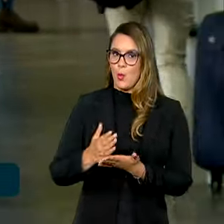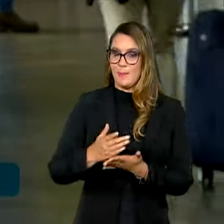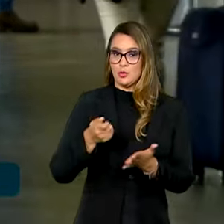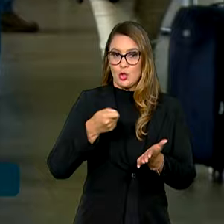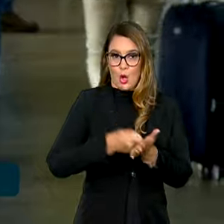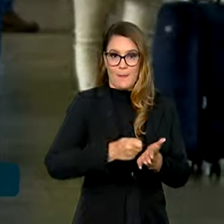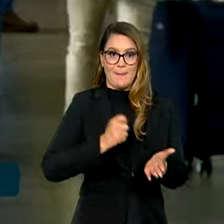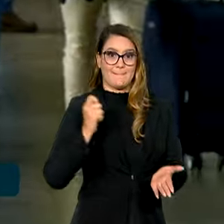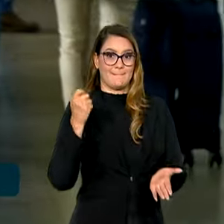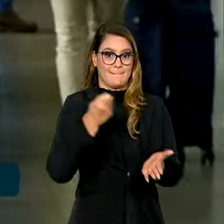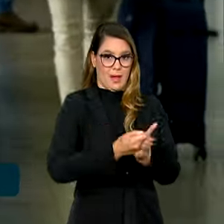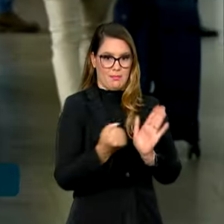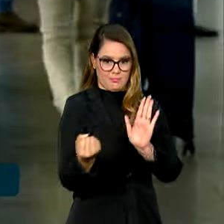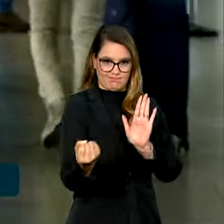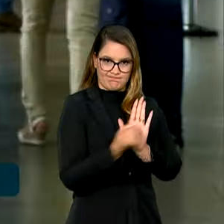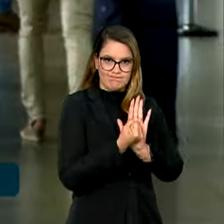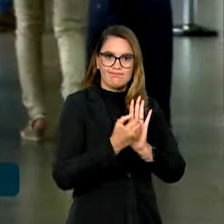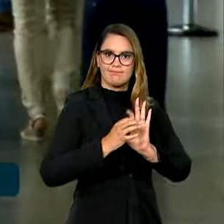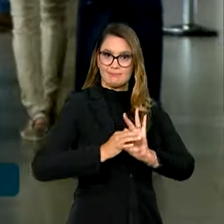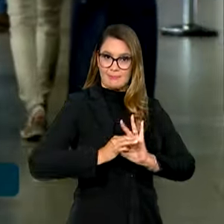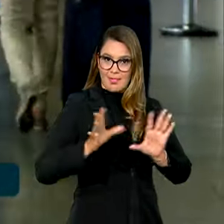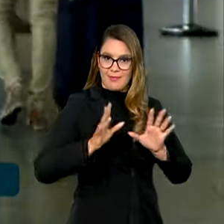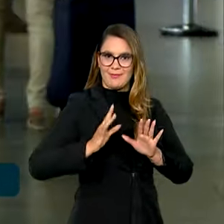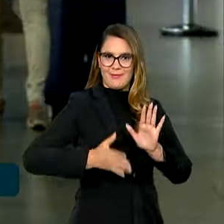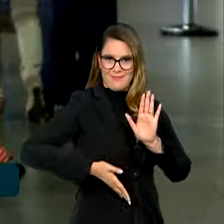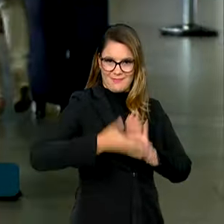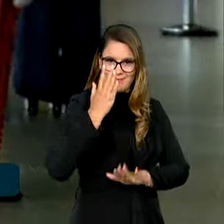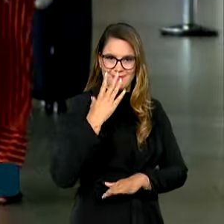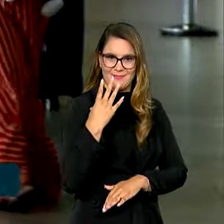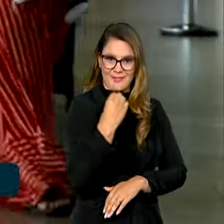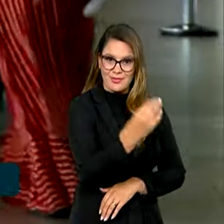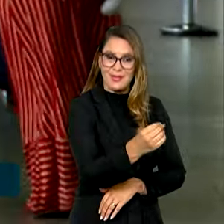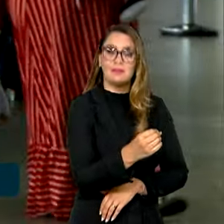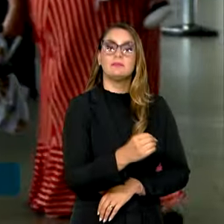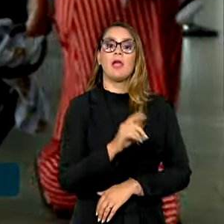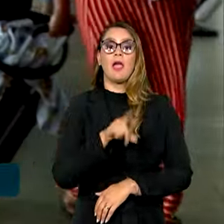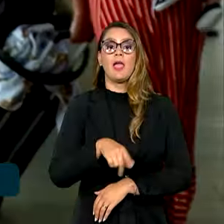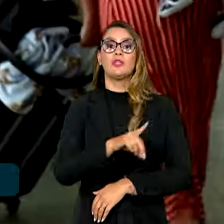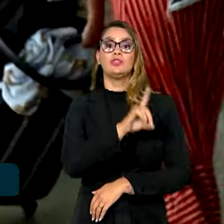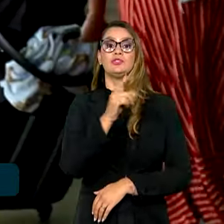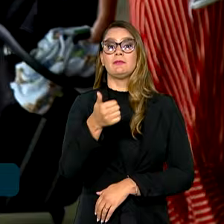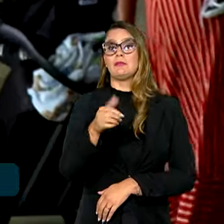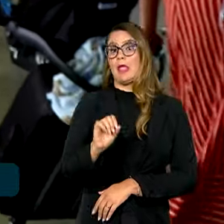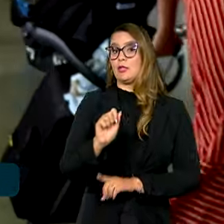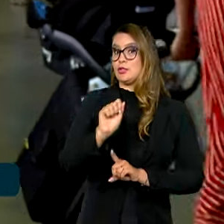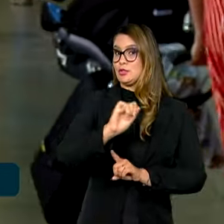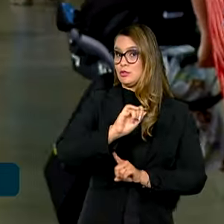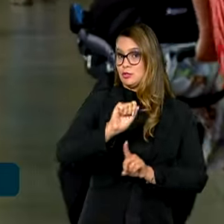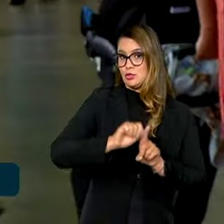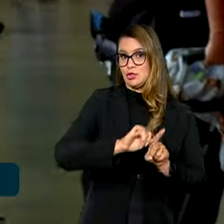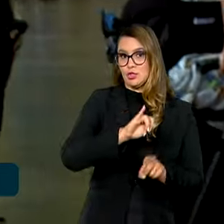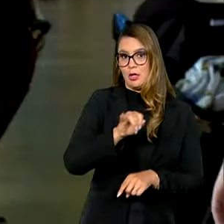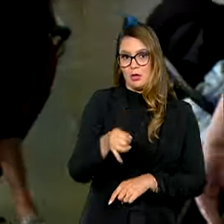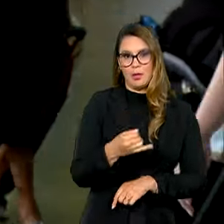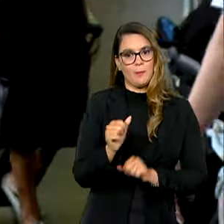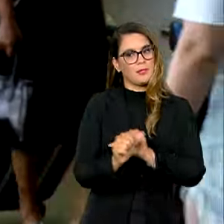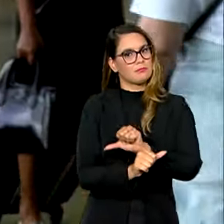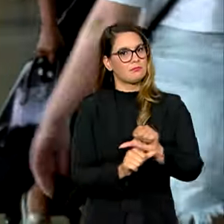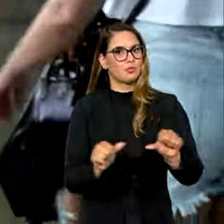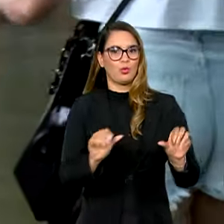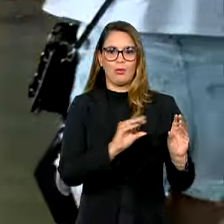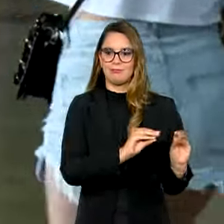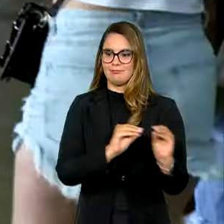de vistos estava previsto para o dia 10 de janeiro, mas agora com a mudança para abril, os cidadãos